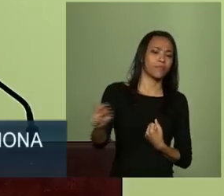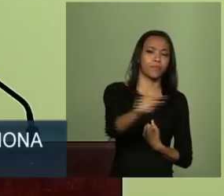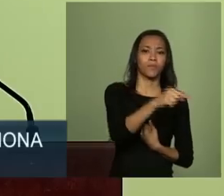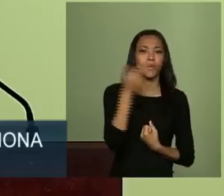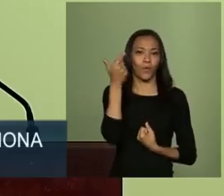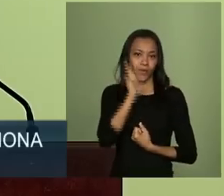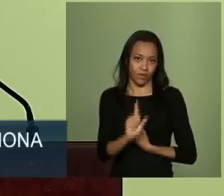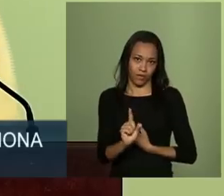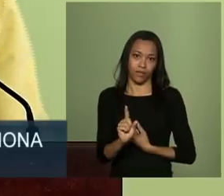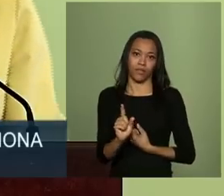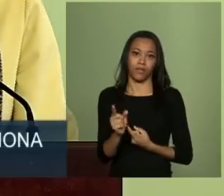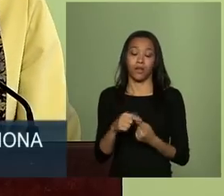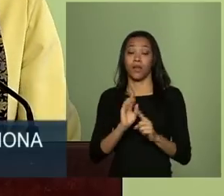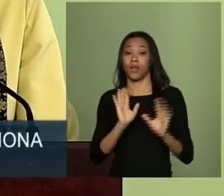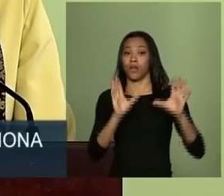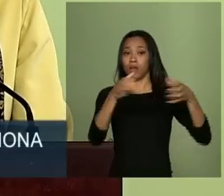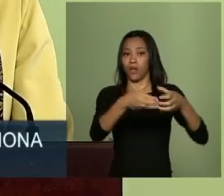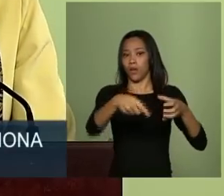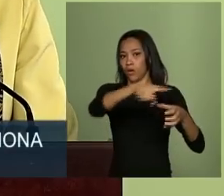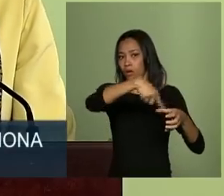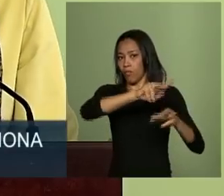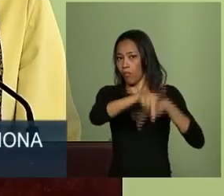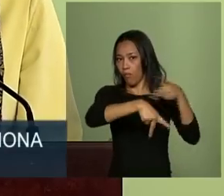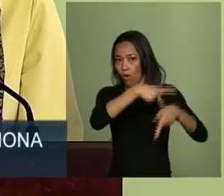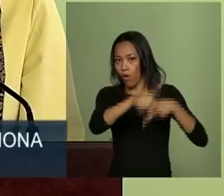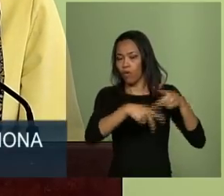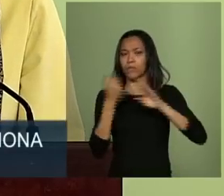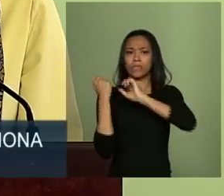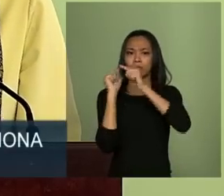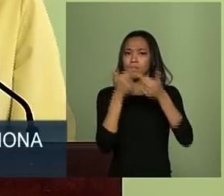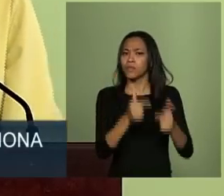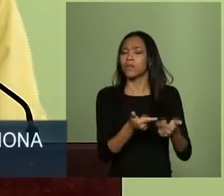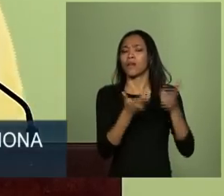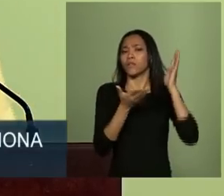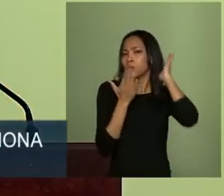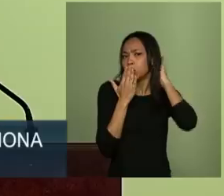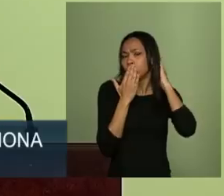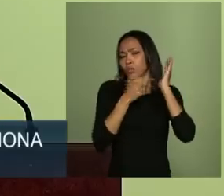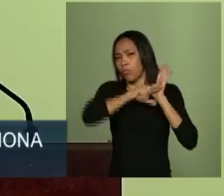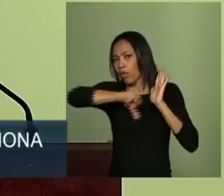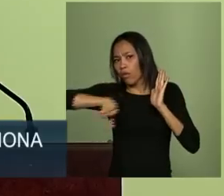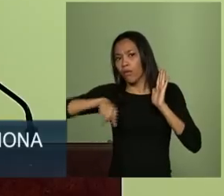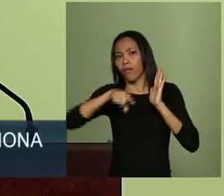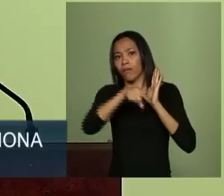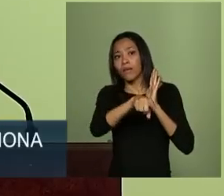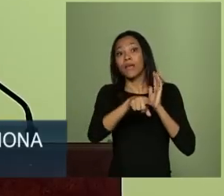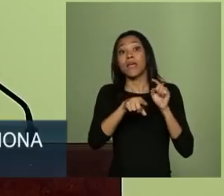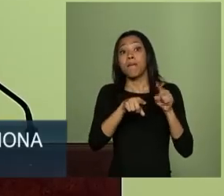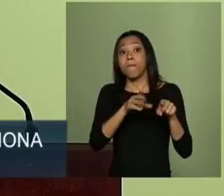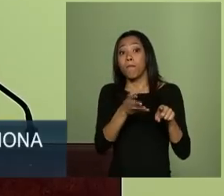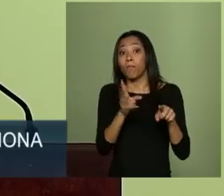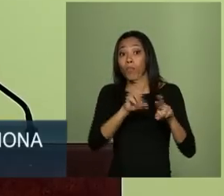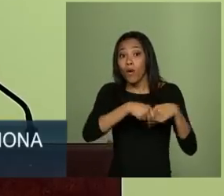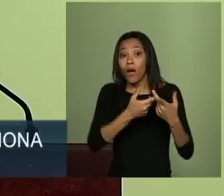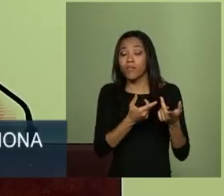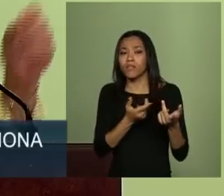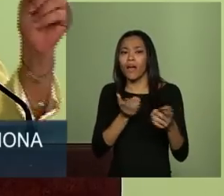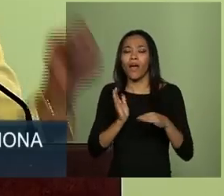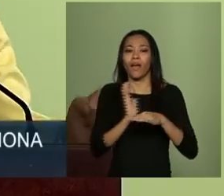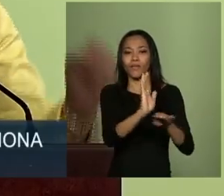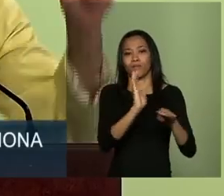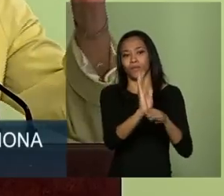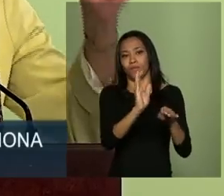processo. Os povos tradicionais, porque melhoraram a sua remuneração,